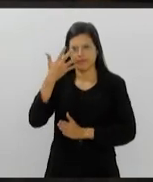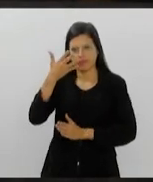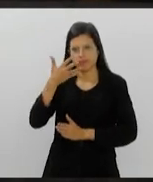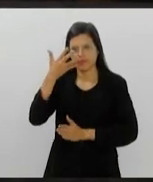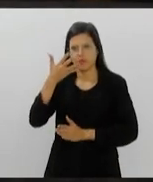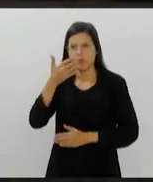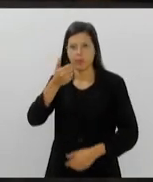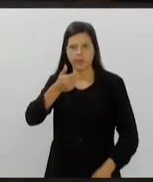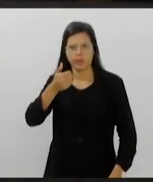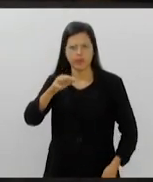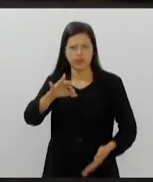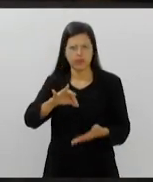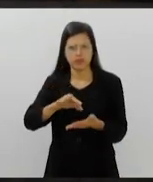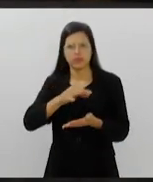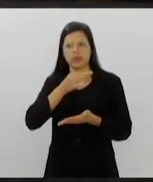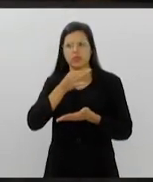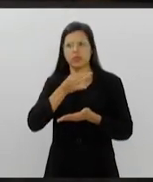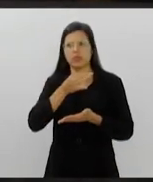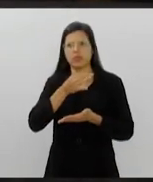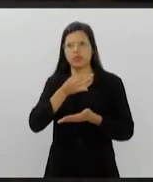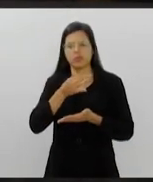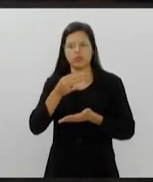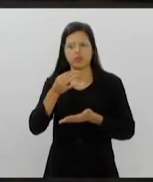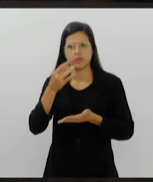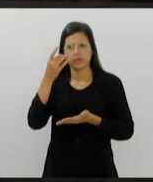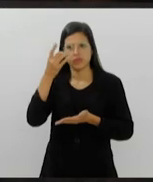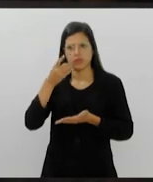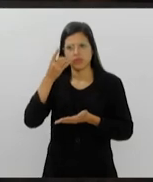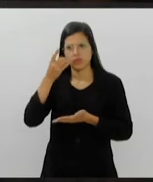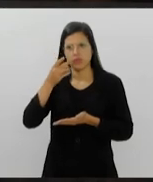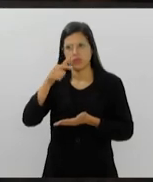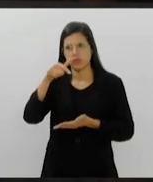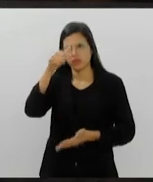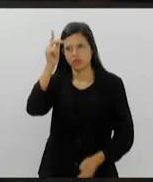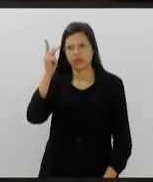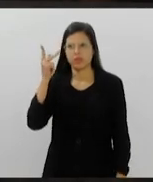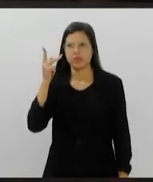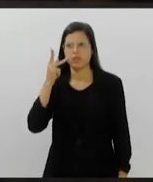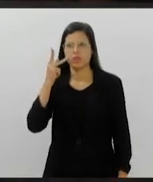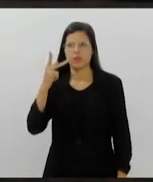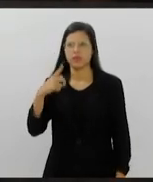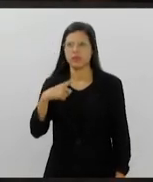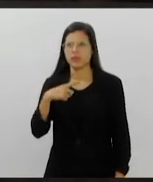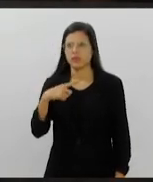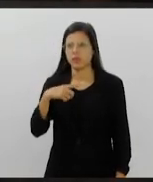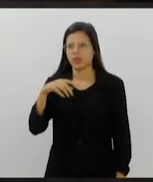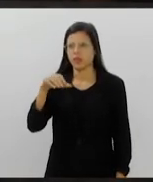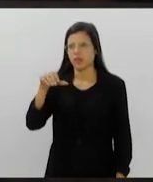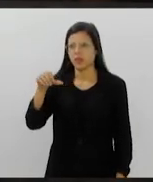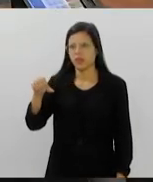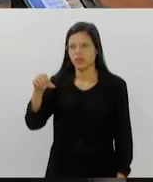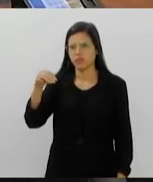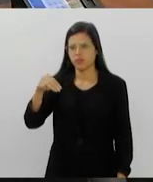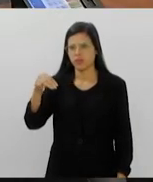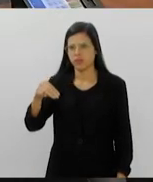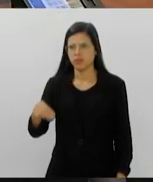Primeiro orador inscrito é o nobre deputado Luiz Paulo, que dispõe de 9 minutos.